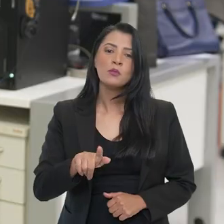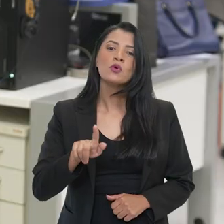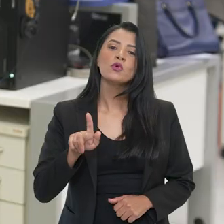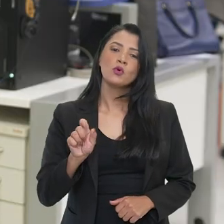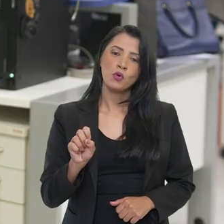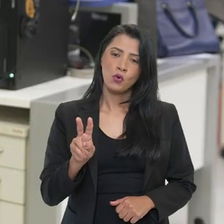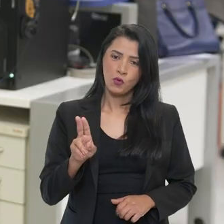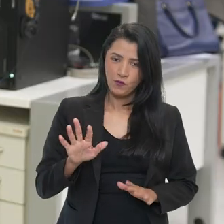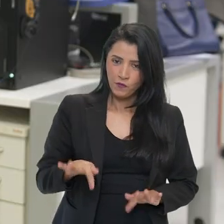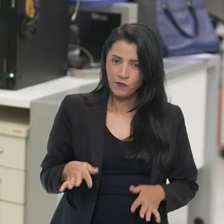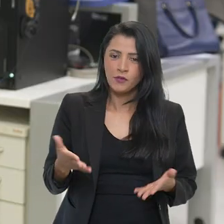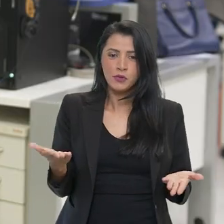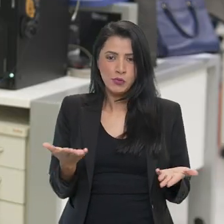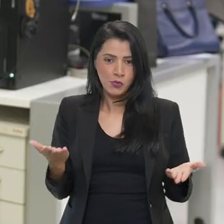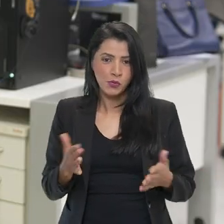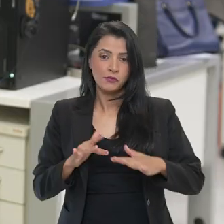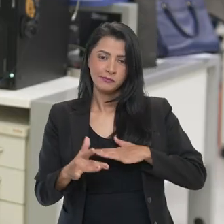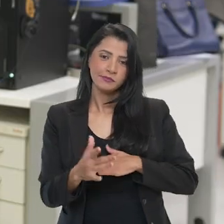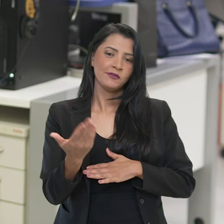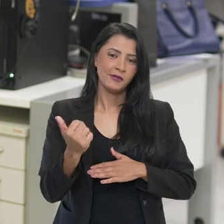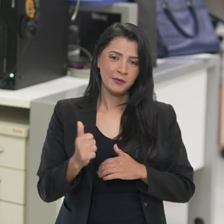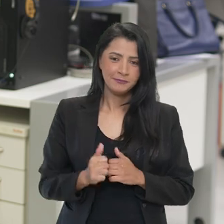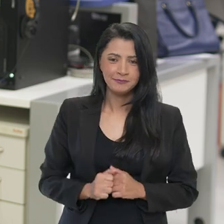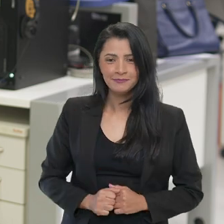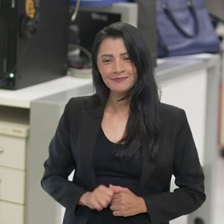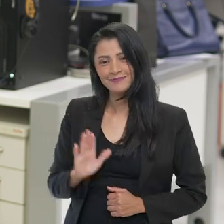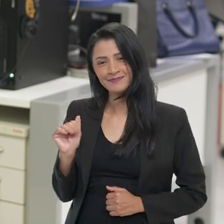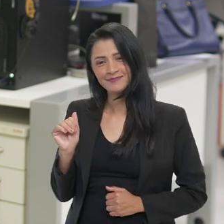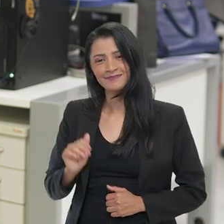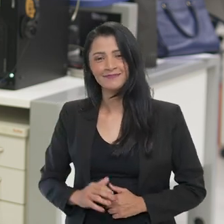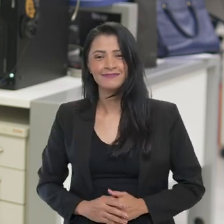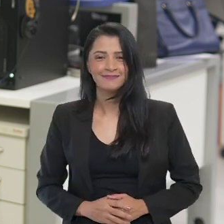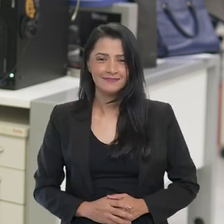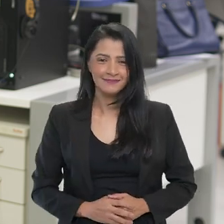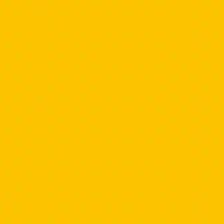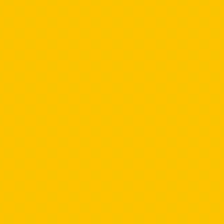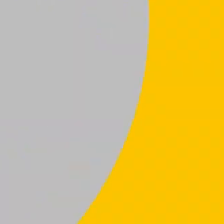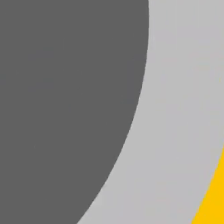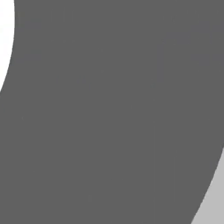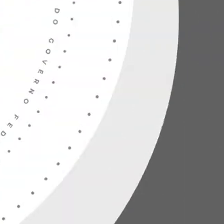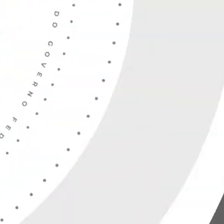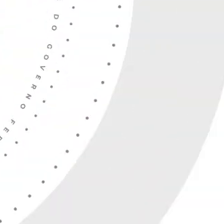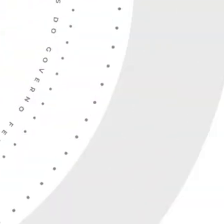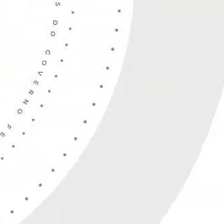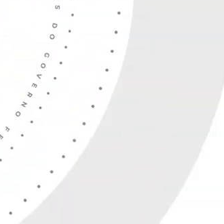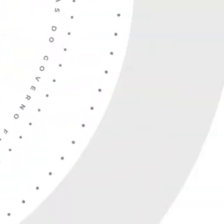E o Ponto Gov de hoje fica por aqui. Sigam com a gente nas redes sociais. Tchau!